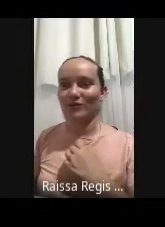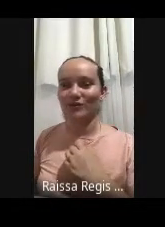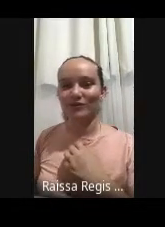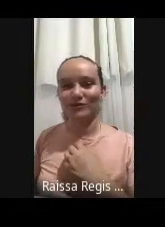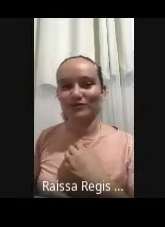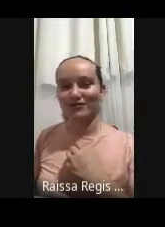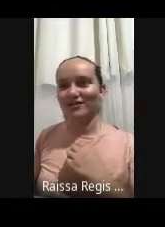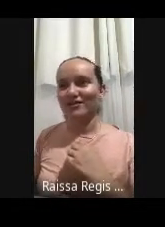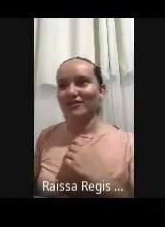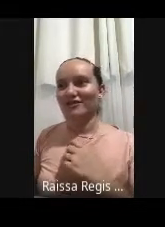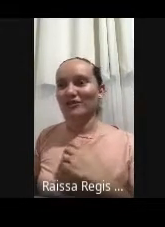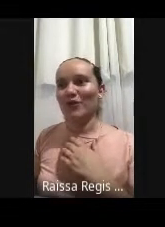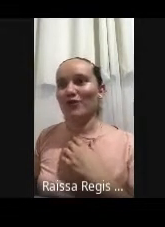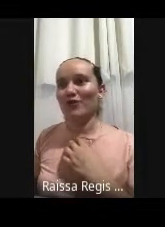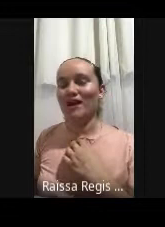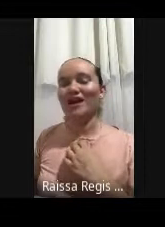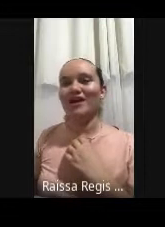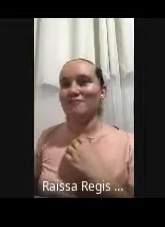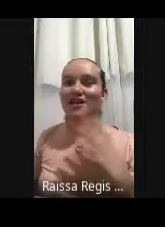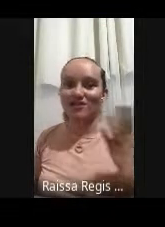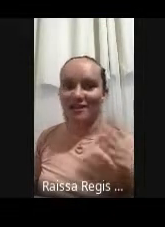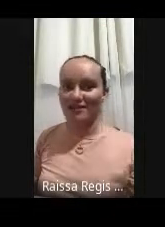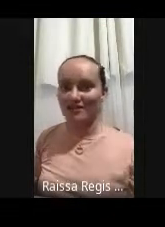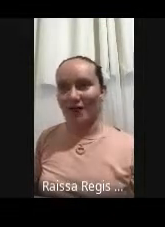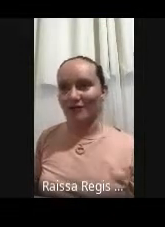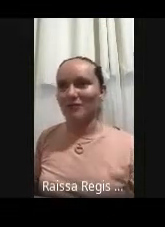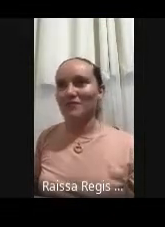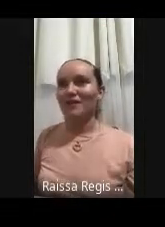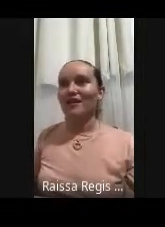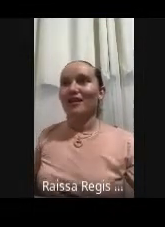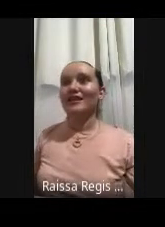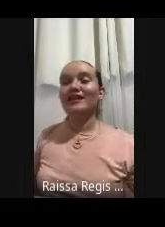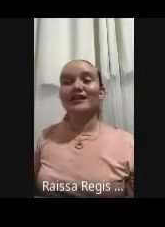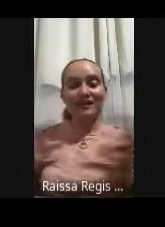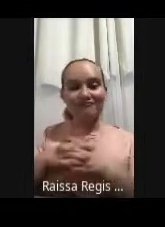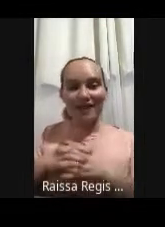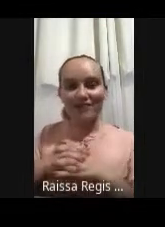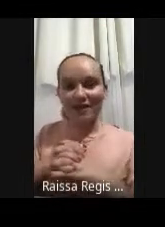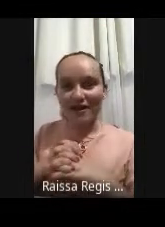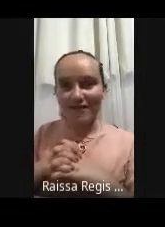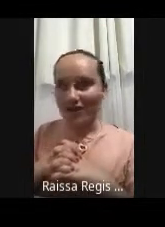né? Quando não tem como filmar, para registrar esses passos. E aí,